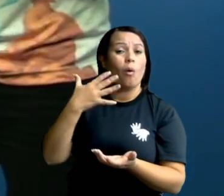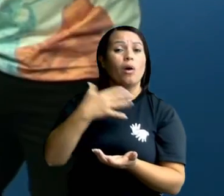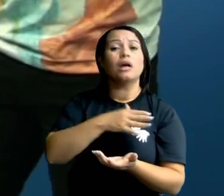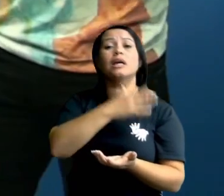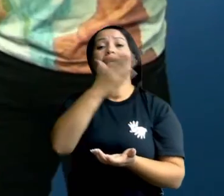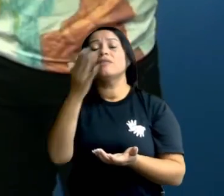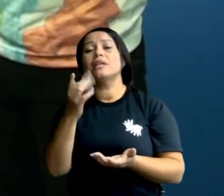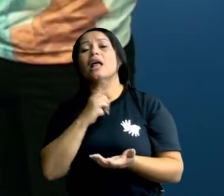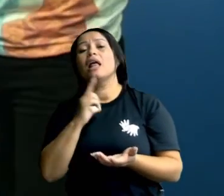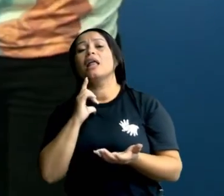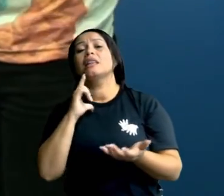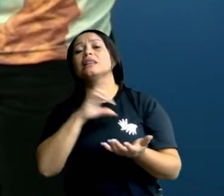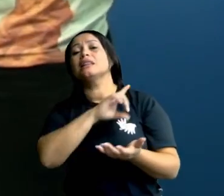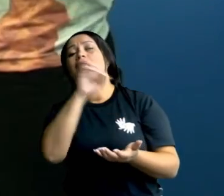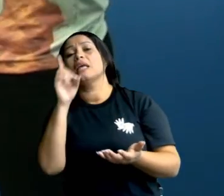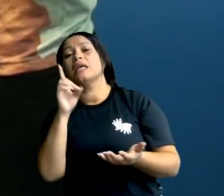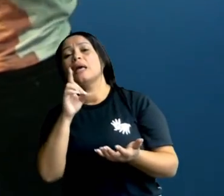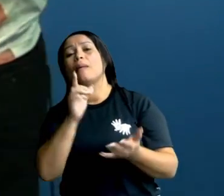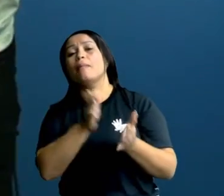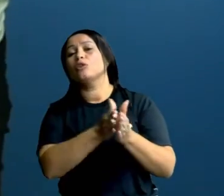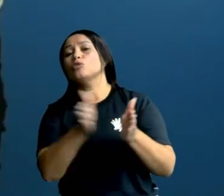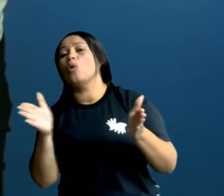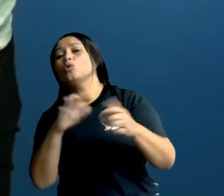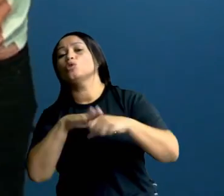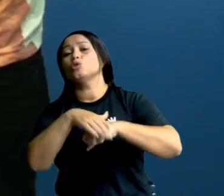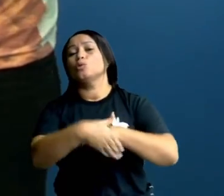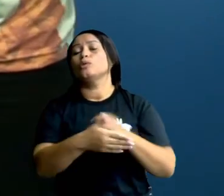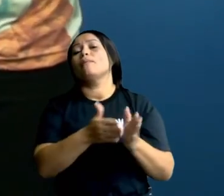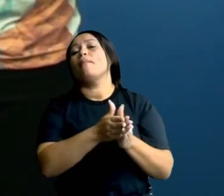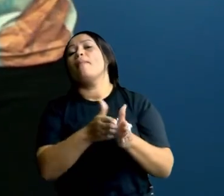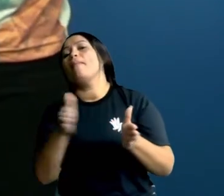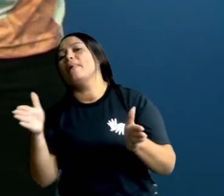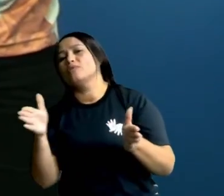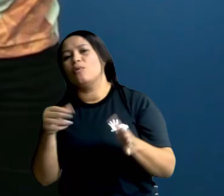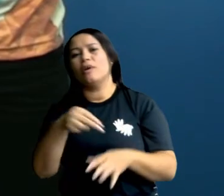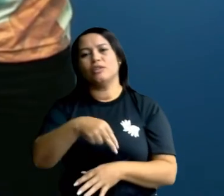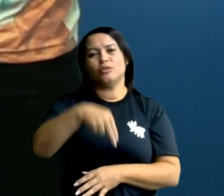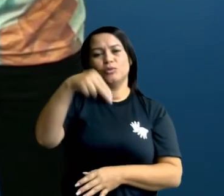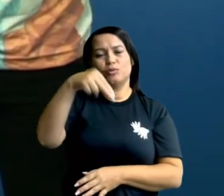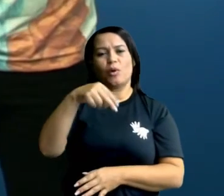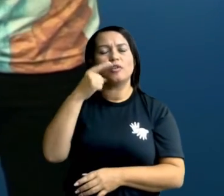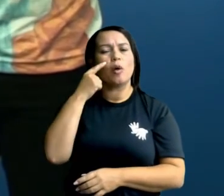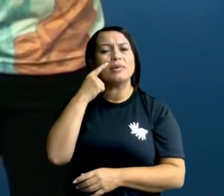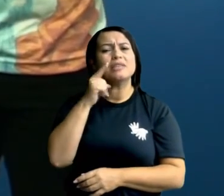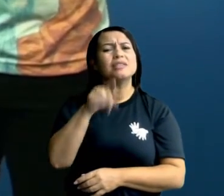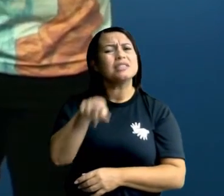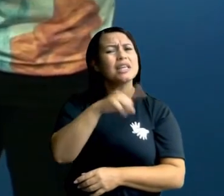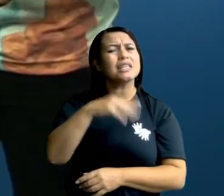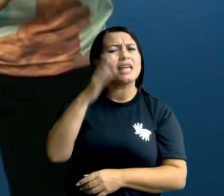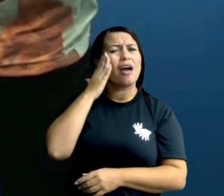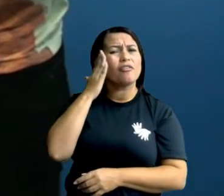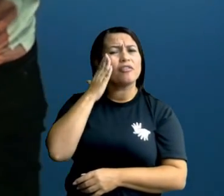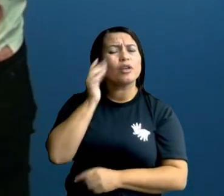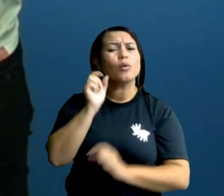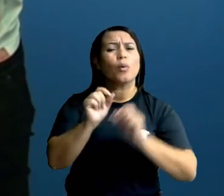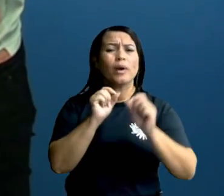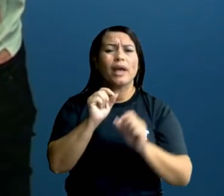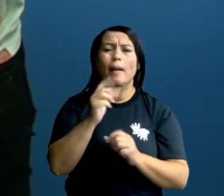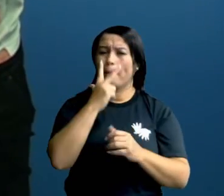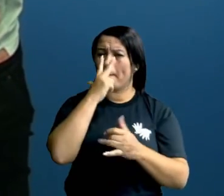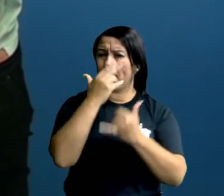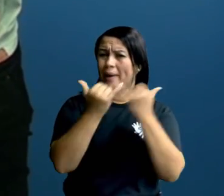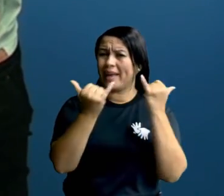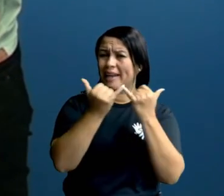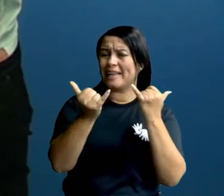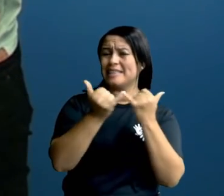noites mais longas no hemisfério norte, tá? Engraçado, por exemplo, não sei se vocês já ouviram falar do sol da meia-noite. Tem alguns lugares,